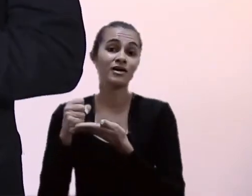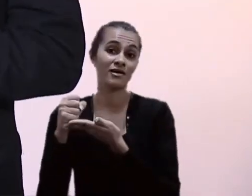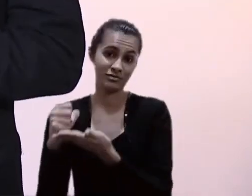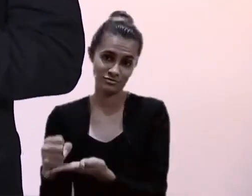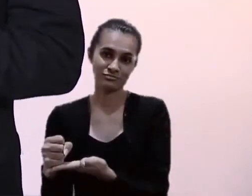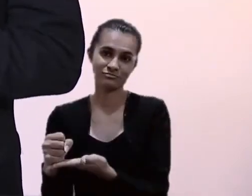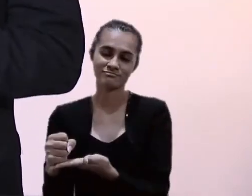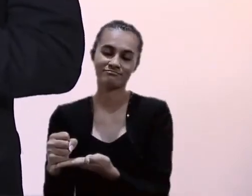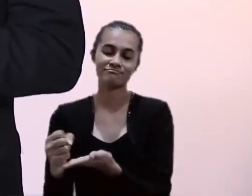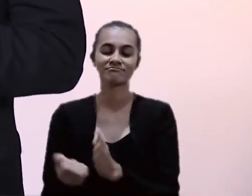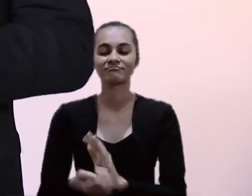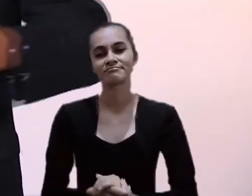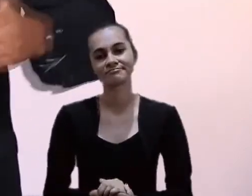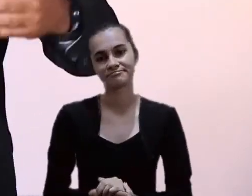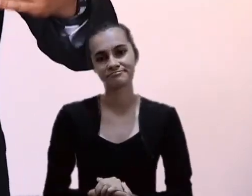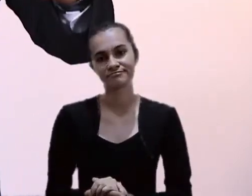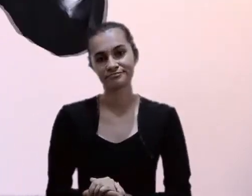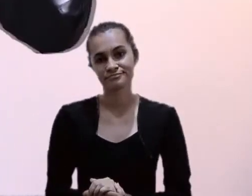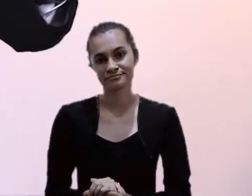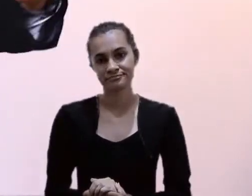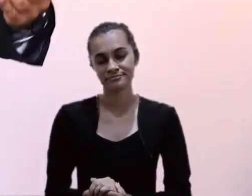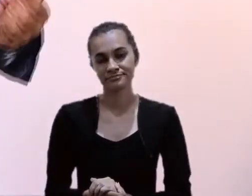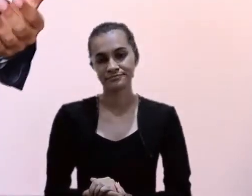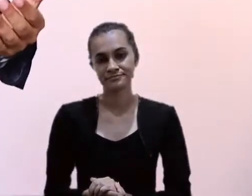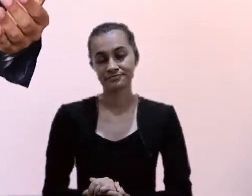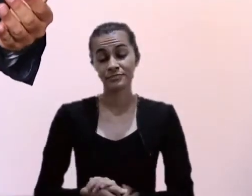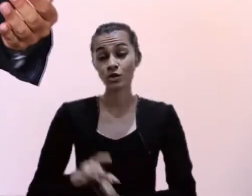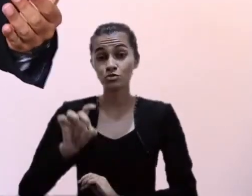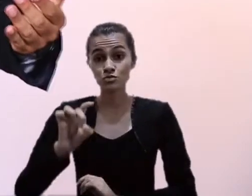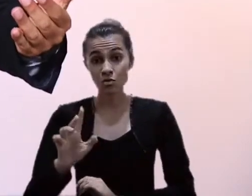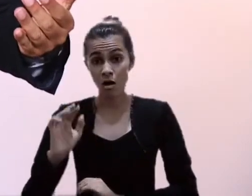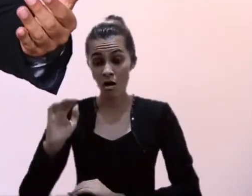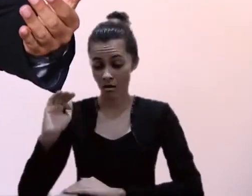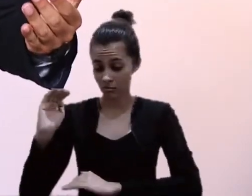dar. Só podemos crescer na graça